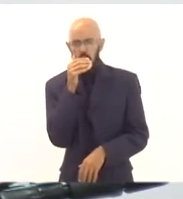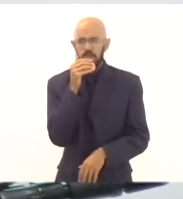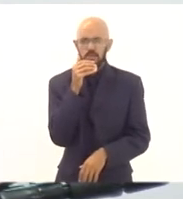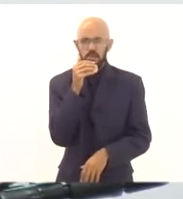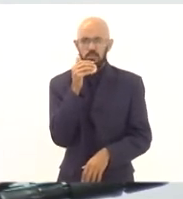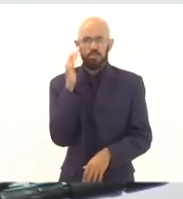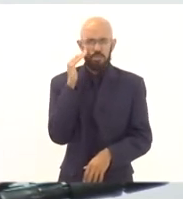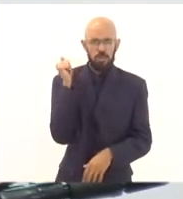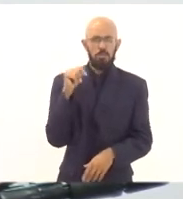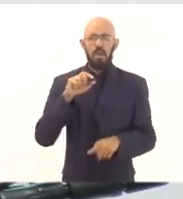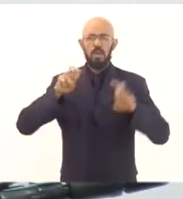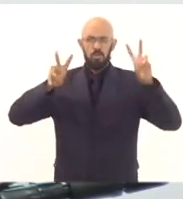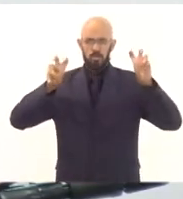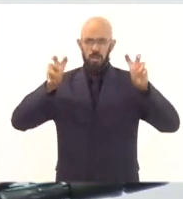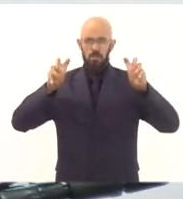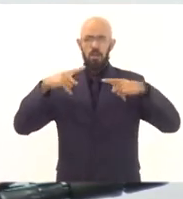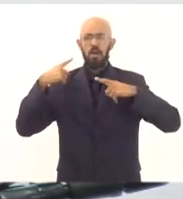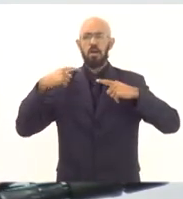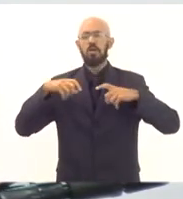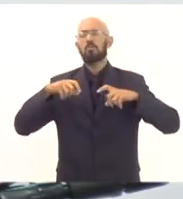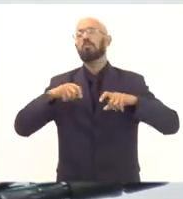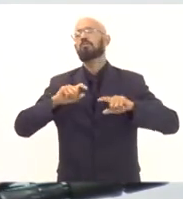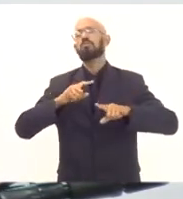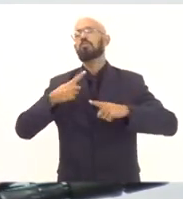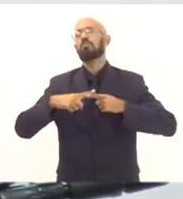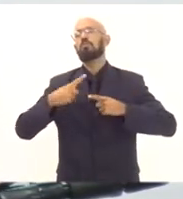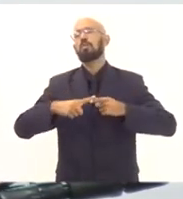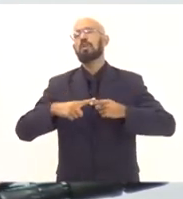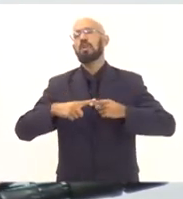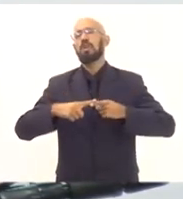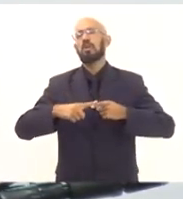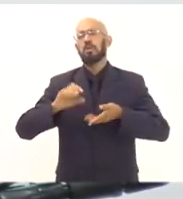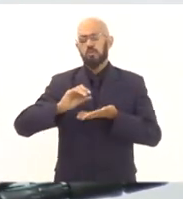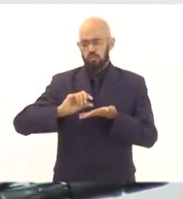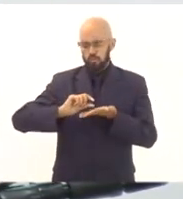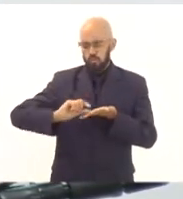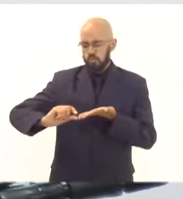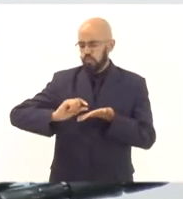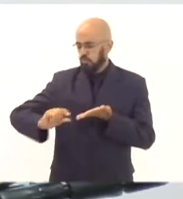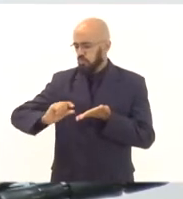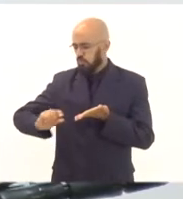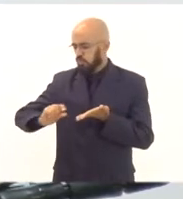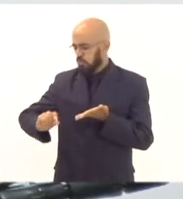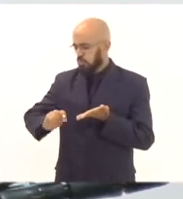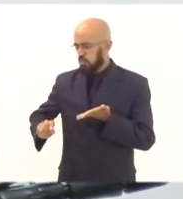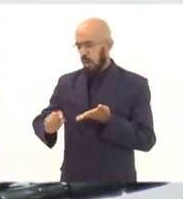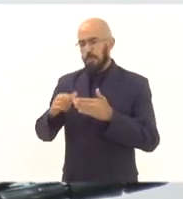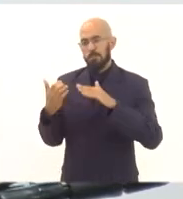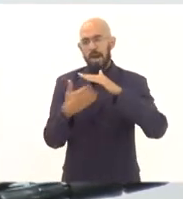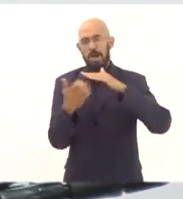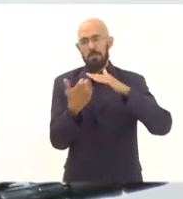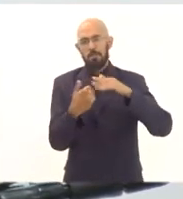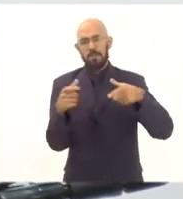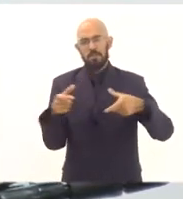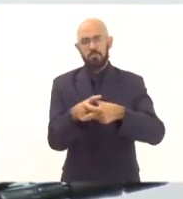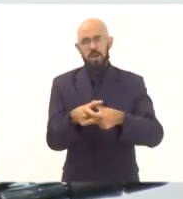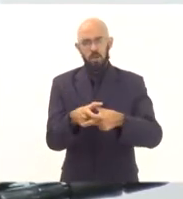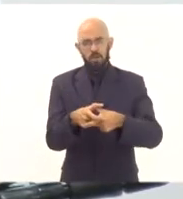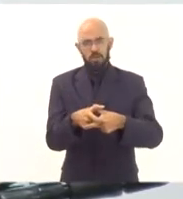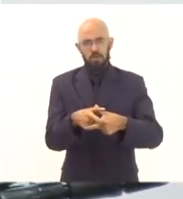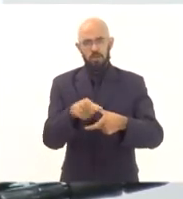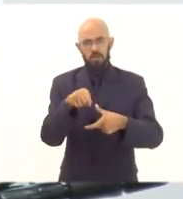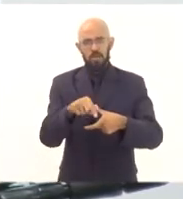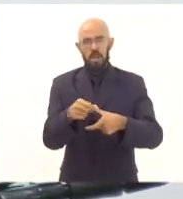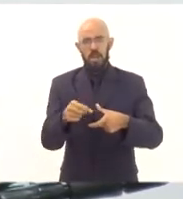a esse tema sobre os microcréditos para micro e as empresas